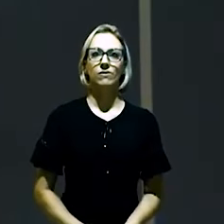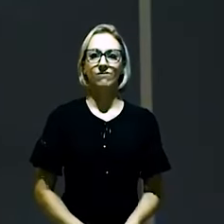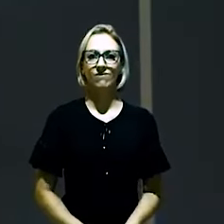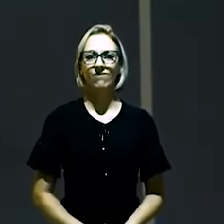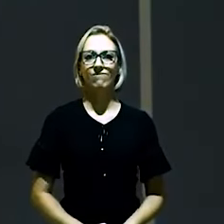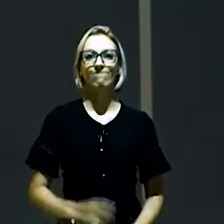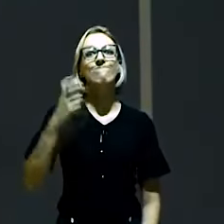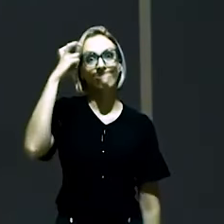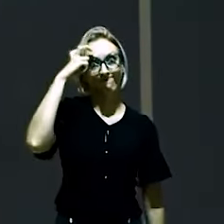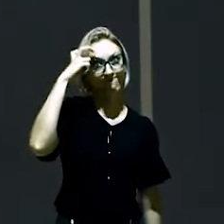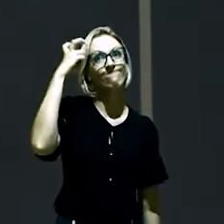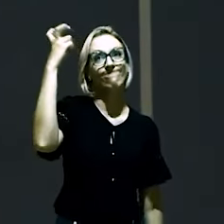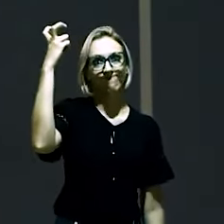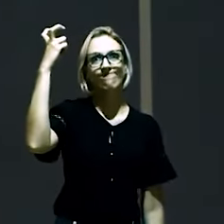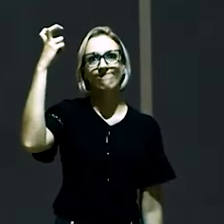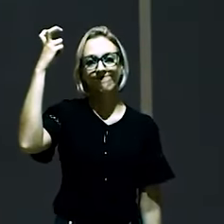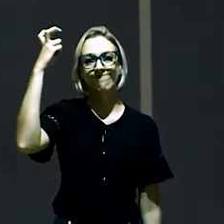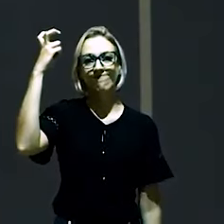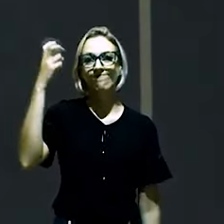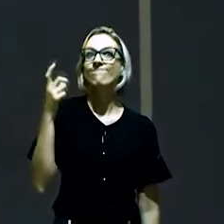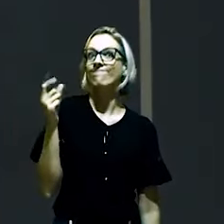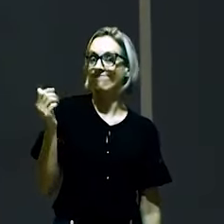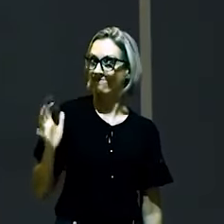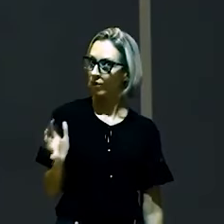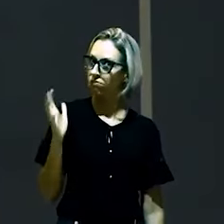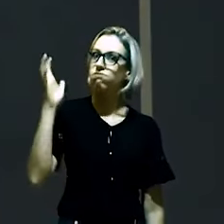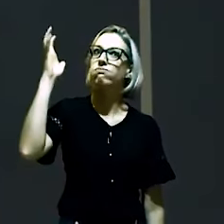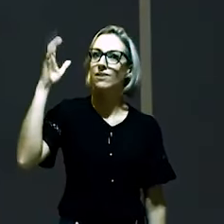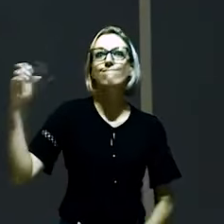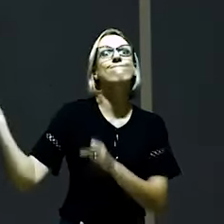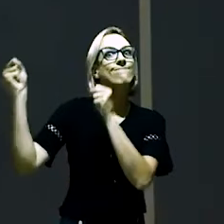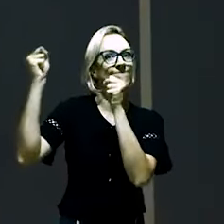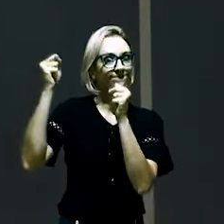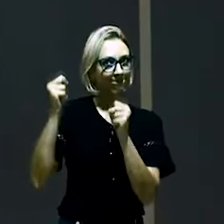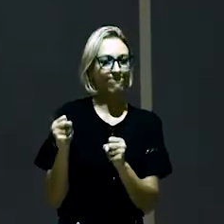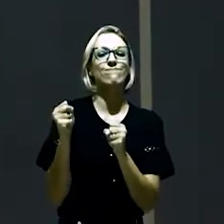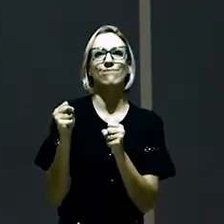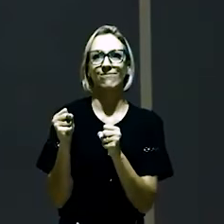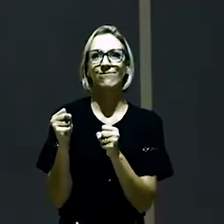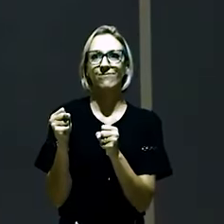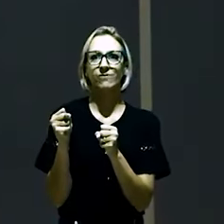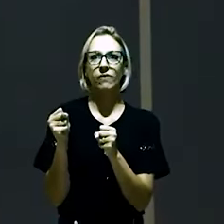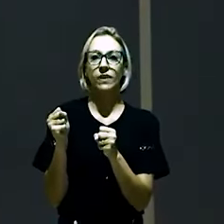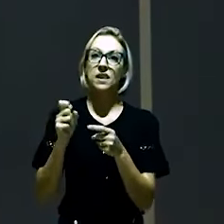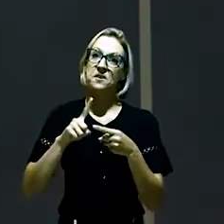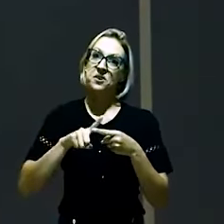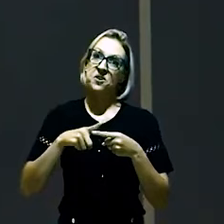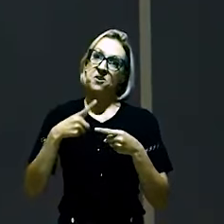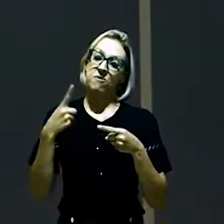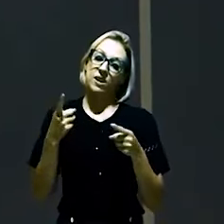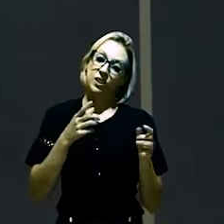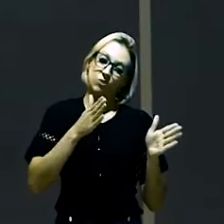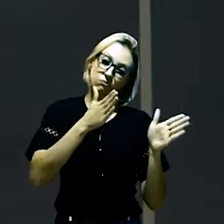Muito sábio, muito rico e muito poderoso. Mas em um determinado momento